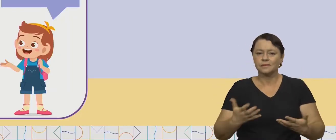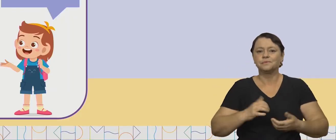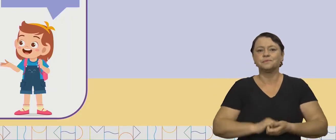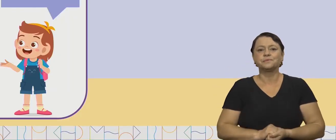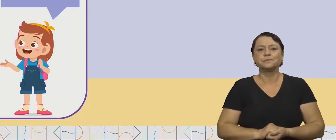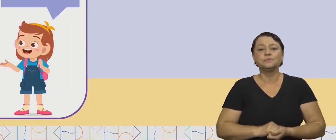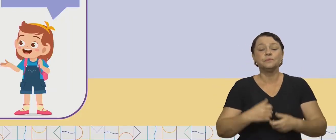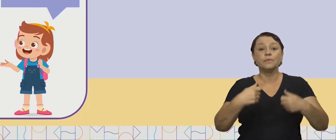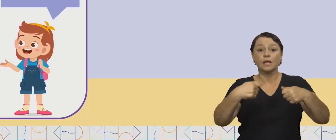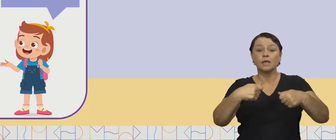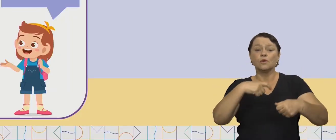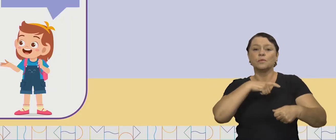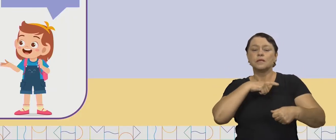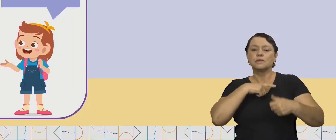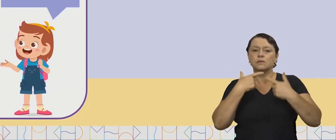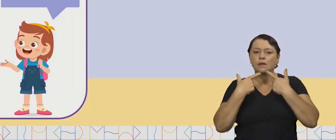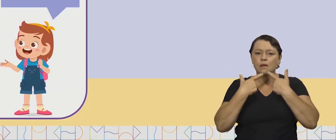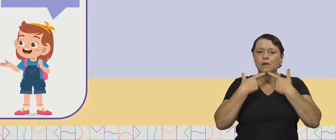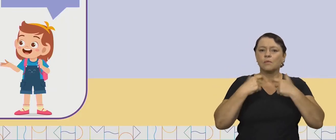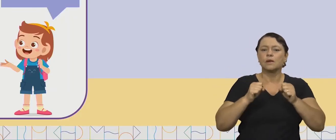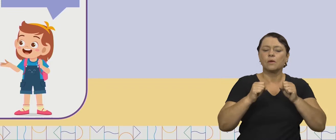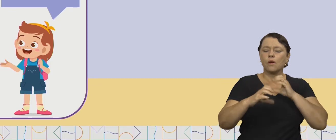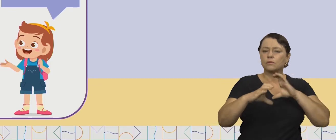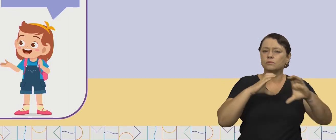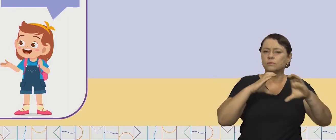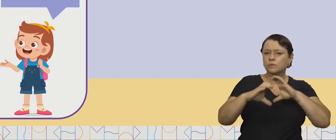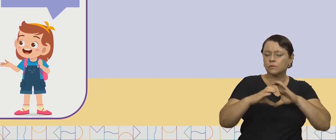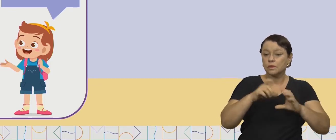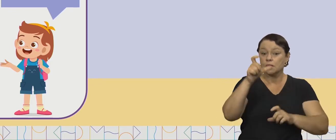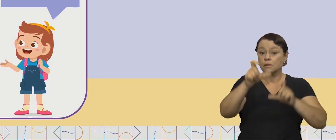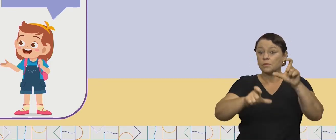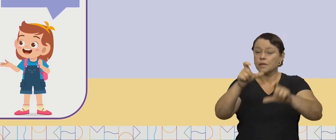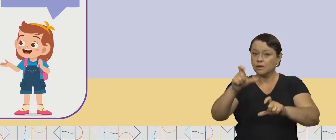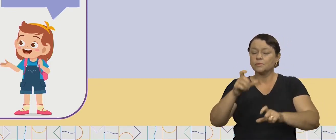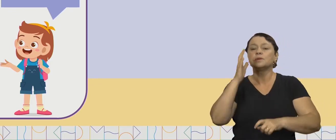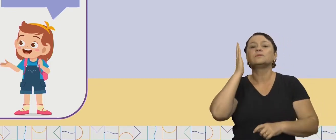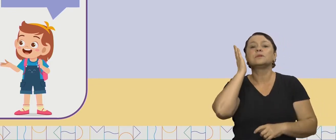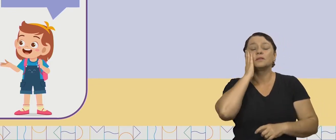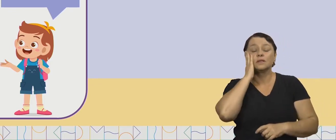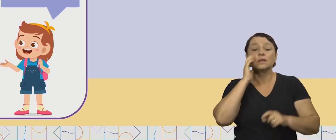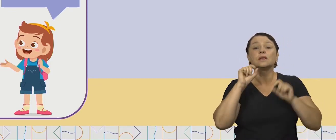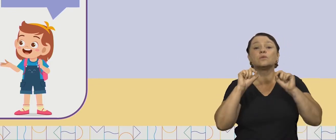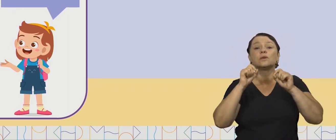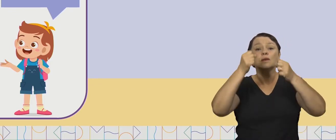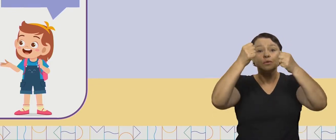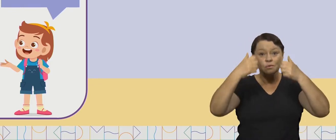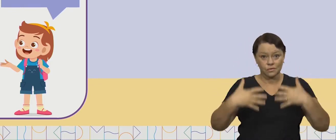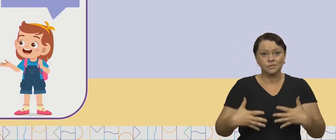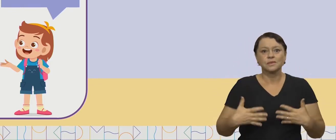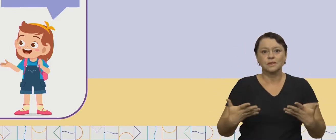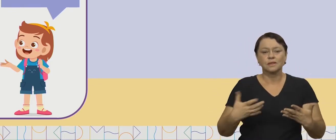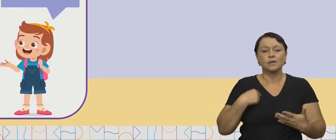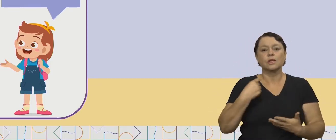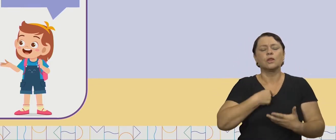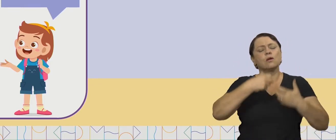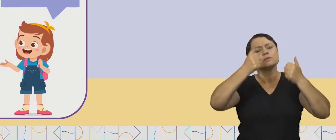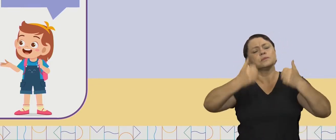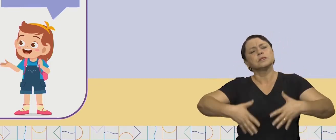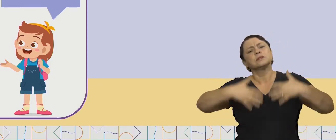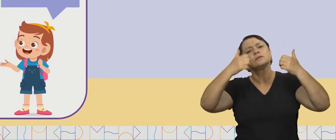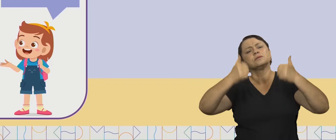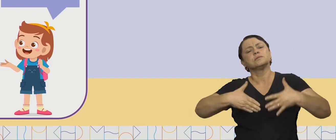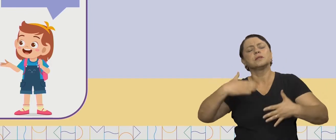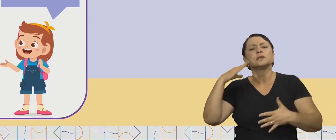Eu preciso ter uma linguagem que as pessoas entendam o que eu estou falando. Imagina só a gente explicando o experimento científico para